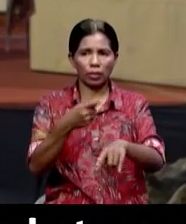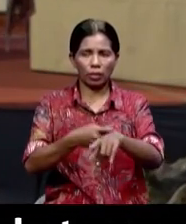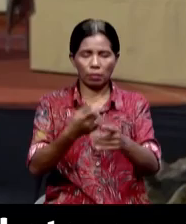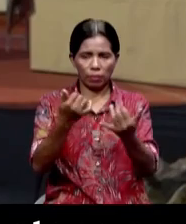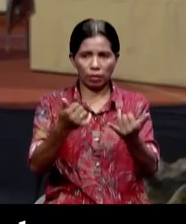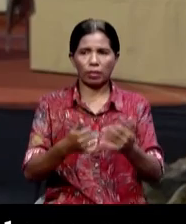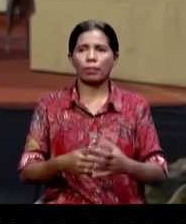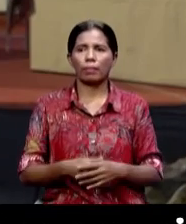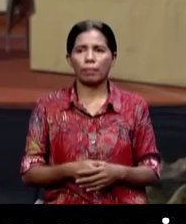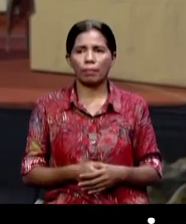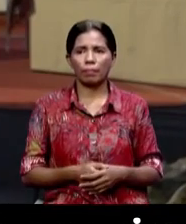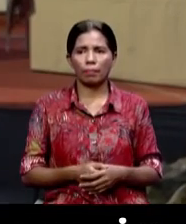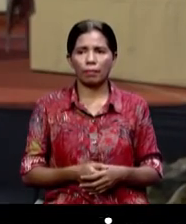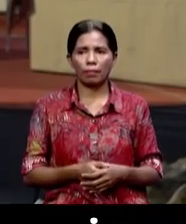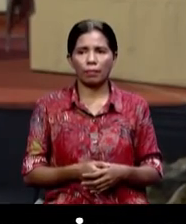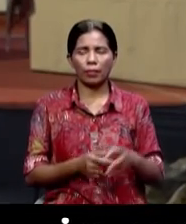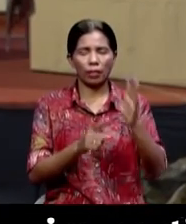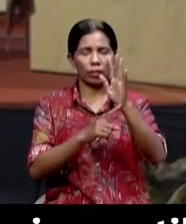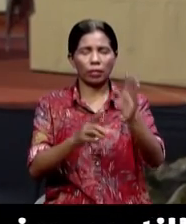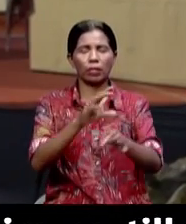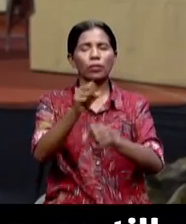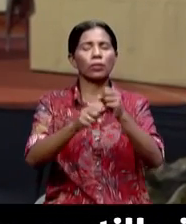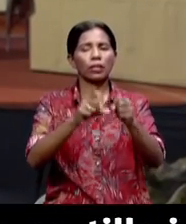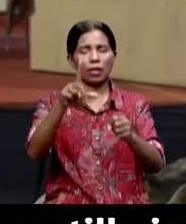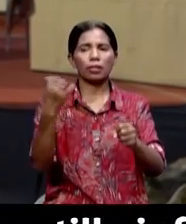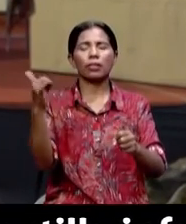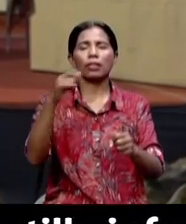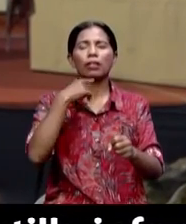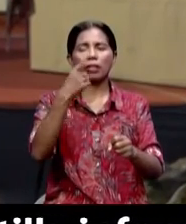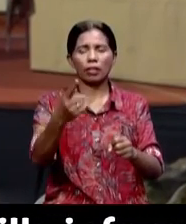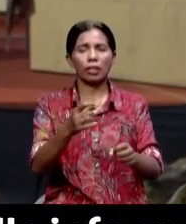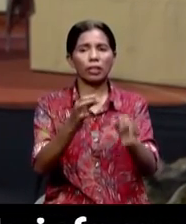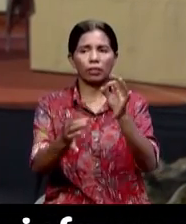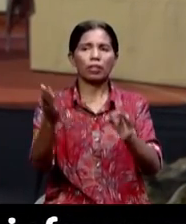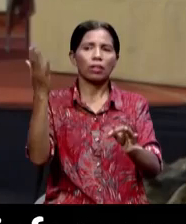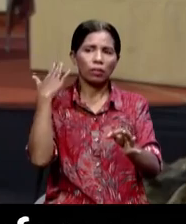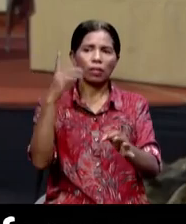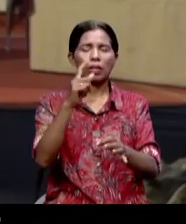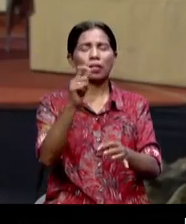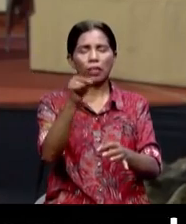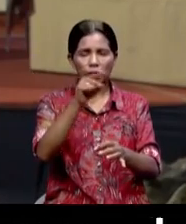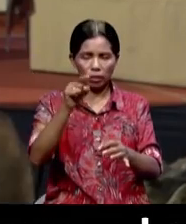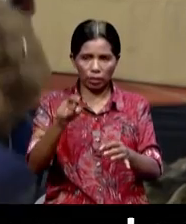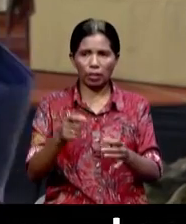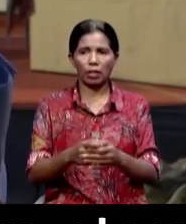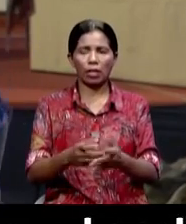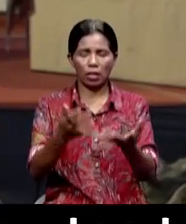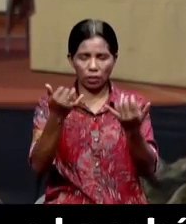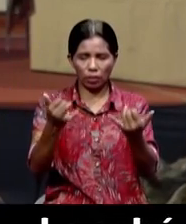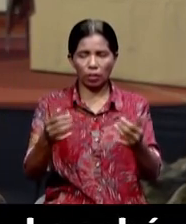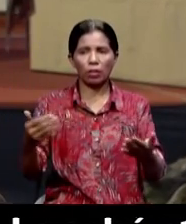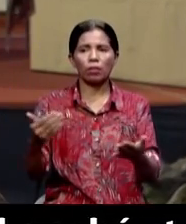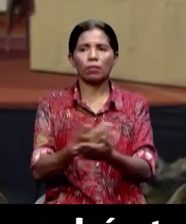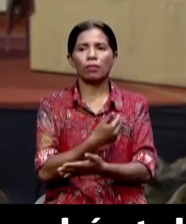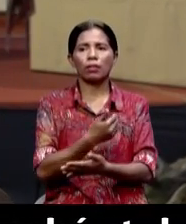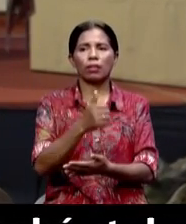nem teoria social sira dehan. Se ida uluk nudar tese, então ida nebe fone